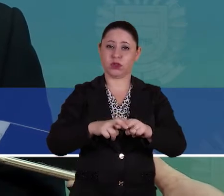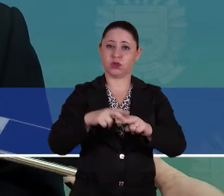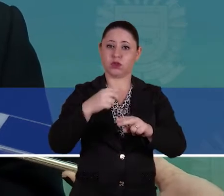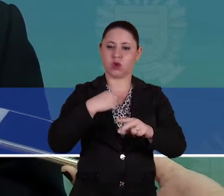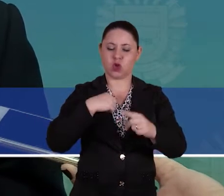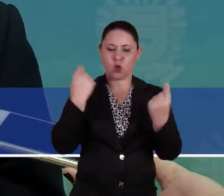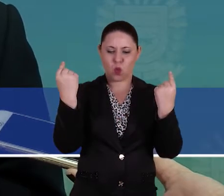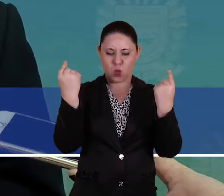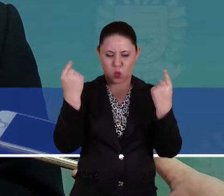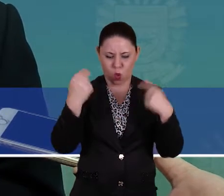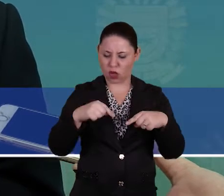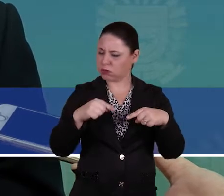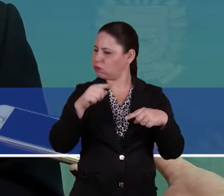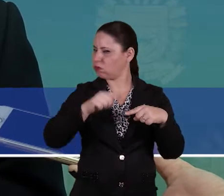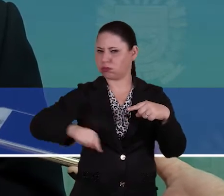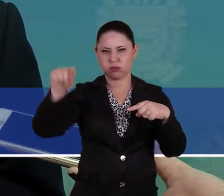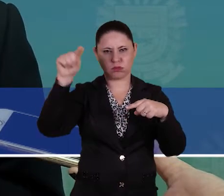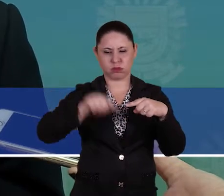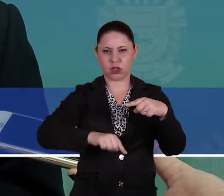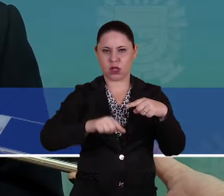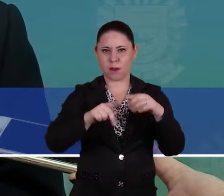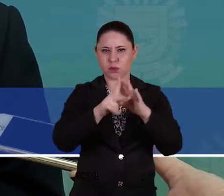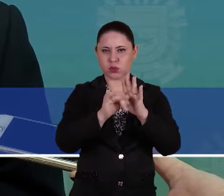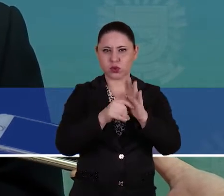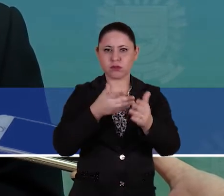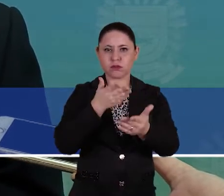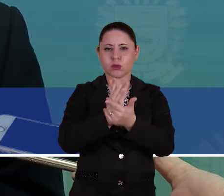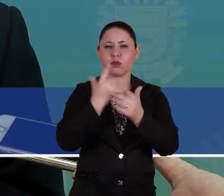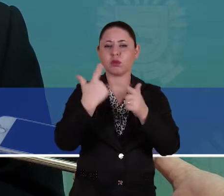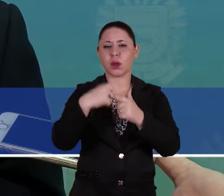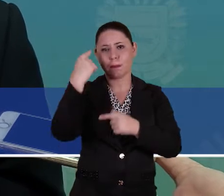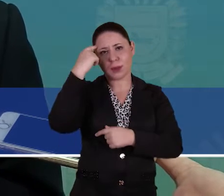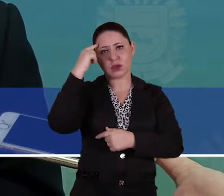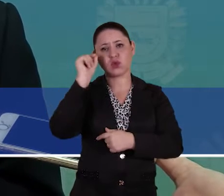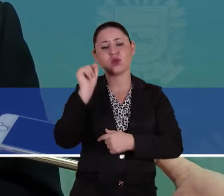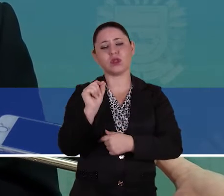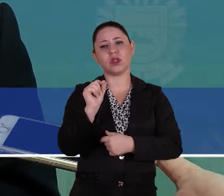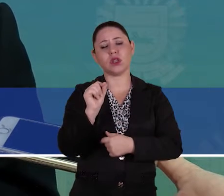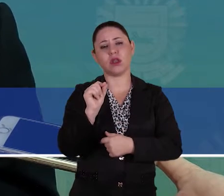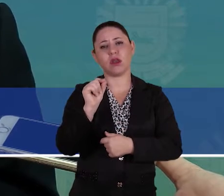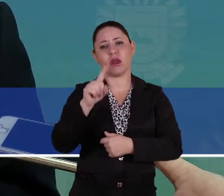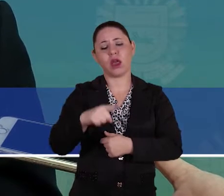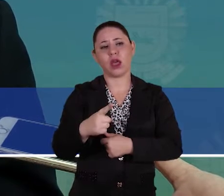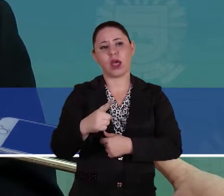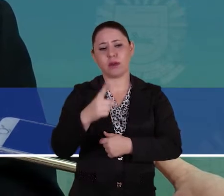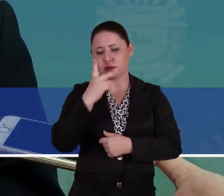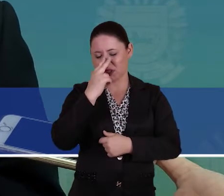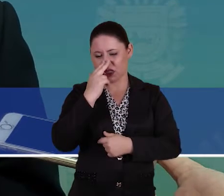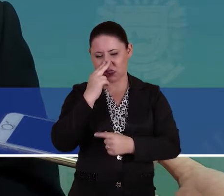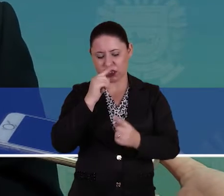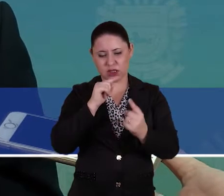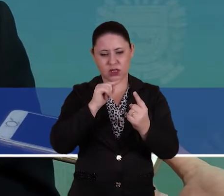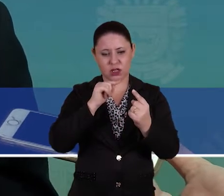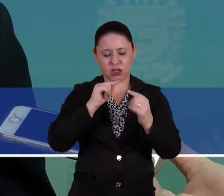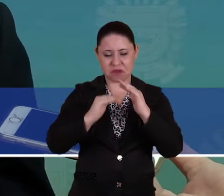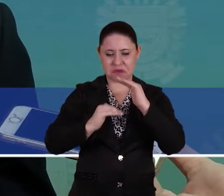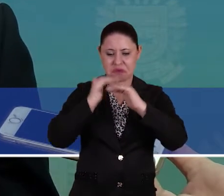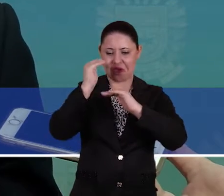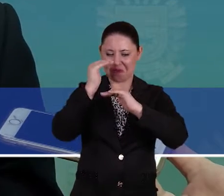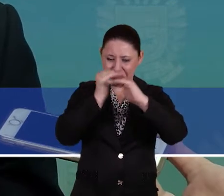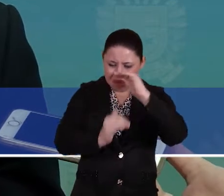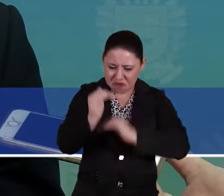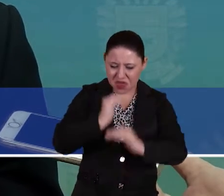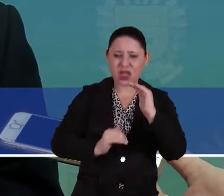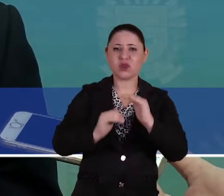função disso, eu me posicionei contra a aprovação desse projeto, porque eu acho que vai num sentido